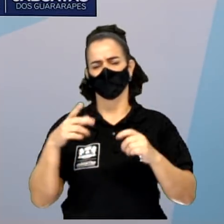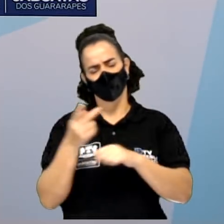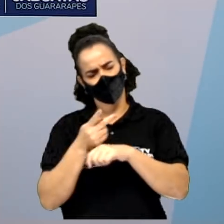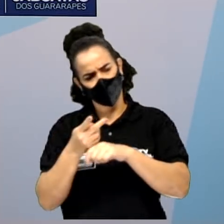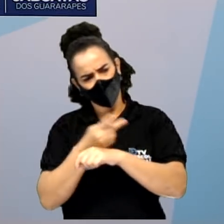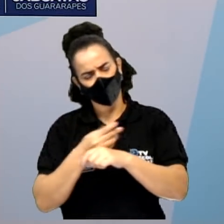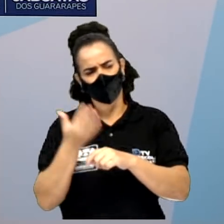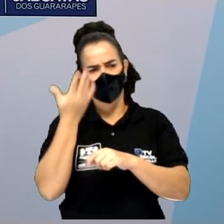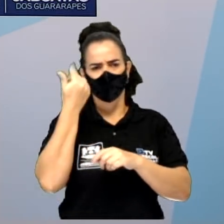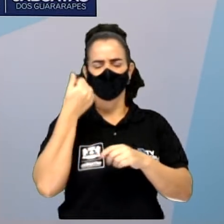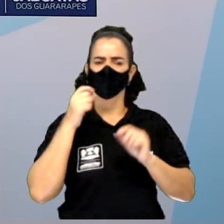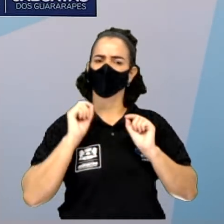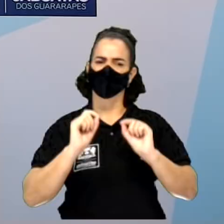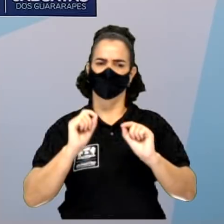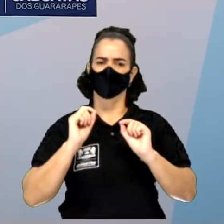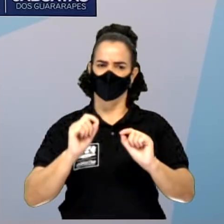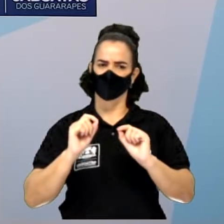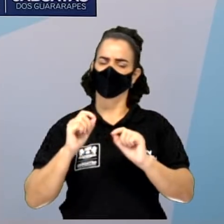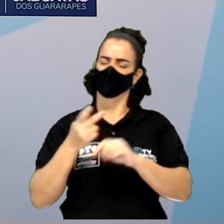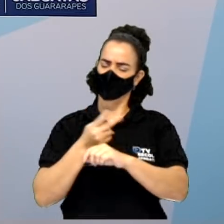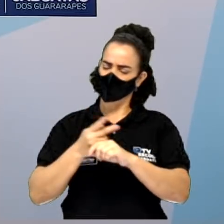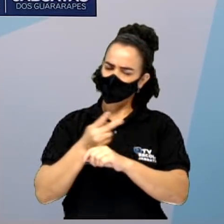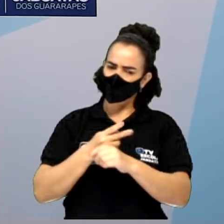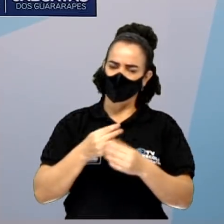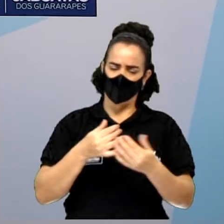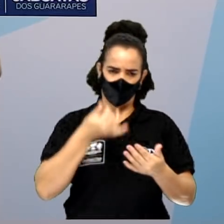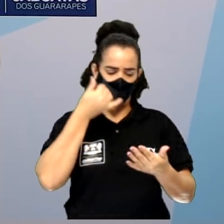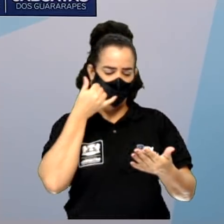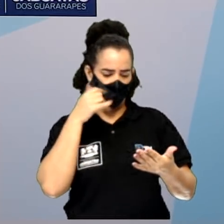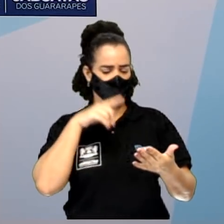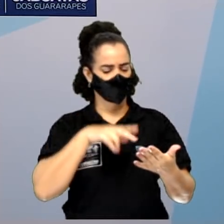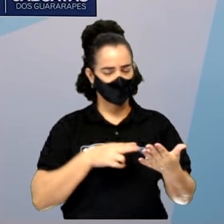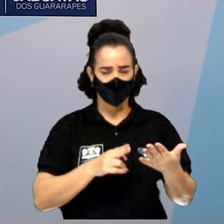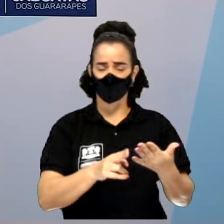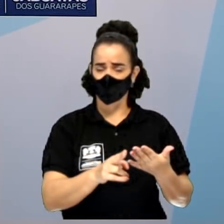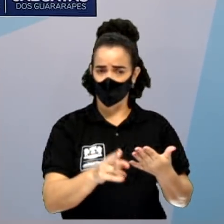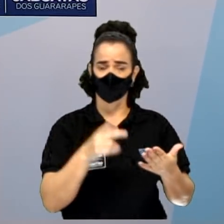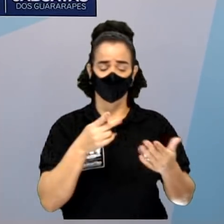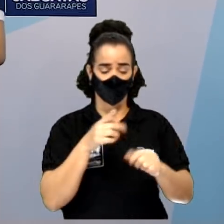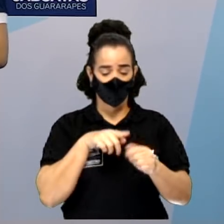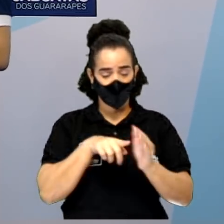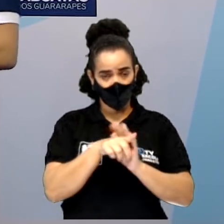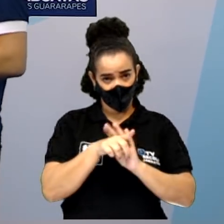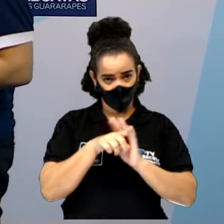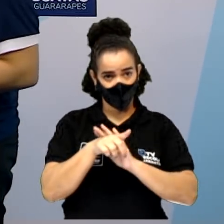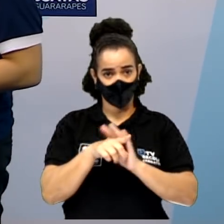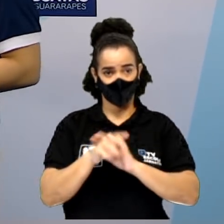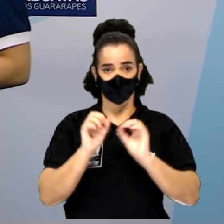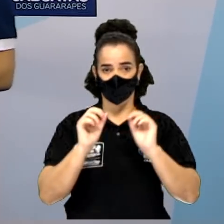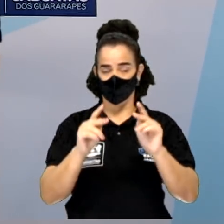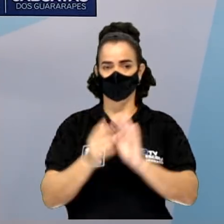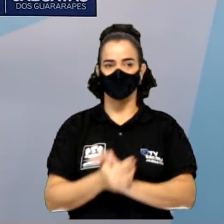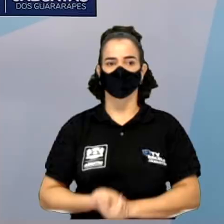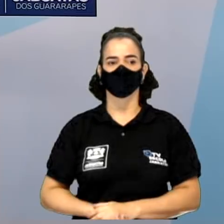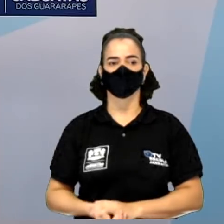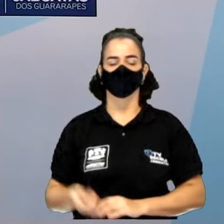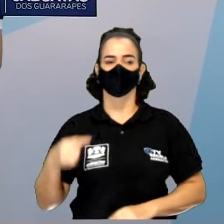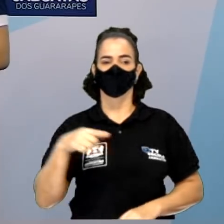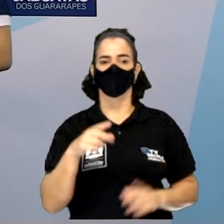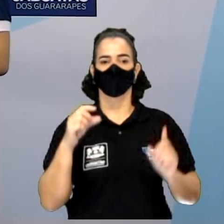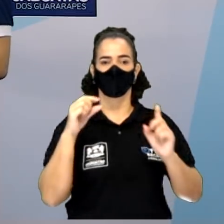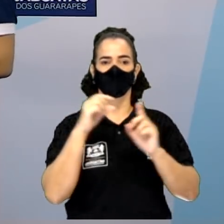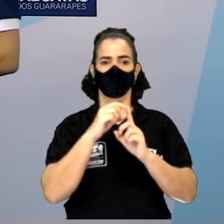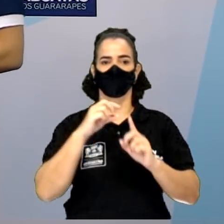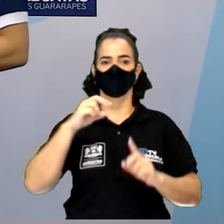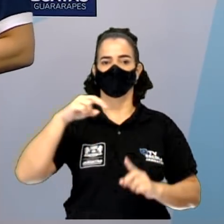celular à mão, dá uma olhadinha, busca algo de novo para o teu vocabulário, para acrescentar isso aí, tá? Então, a palavra nesga, que é